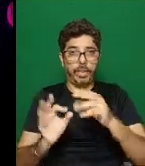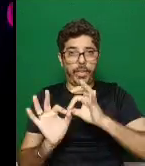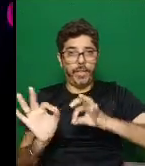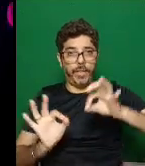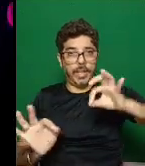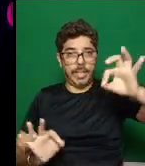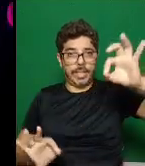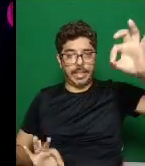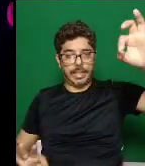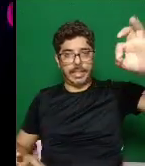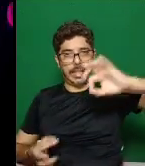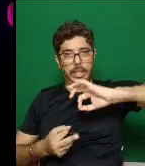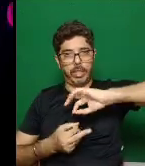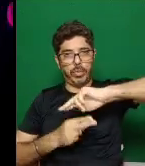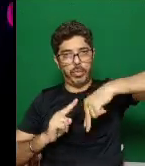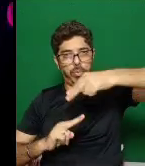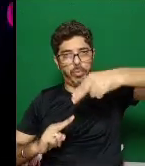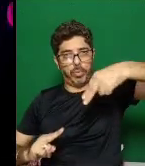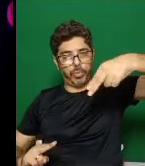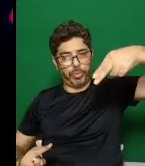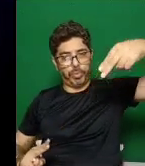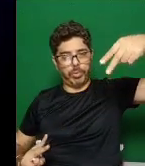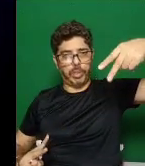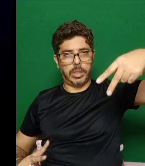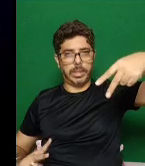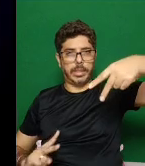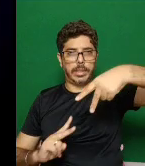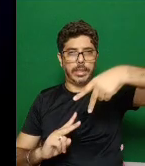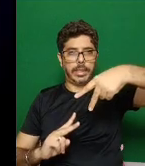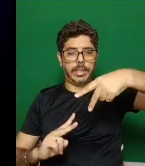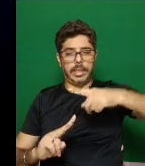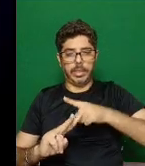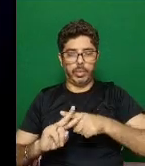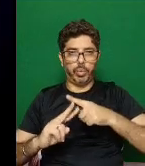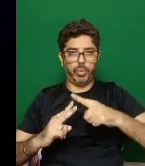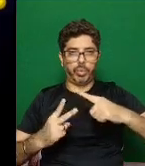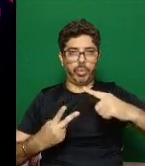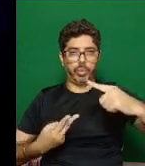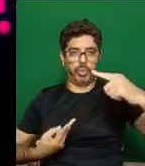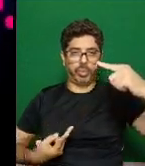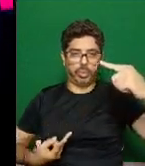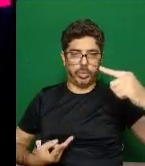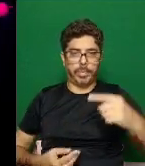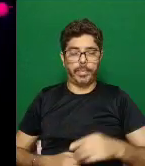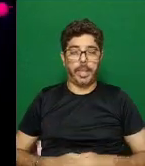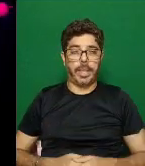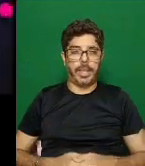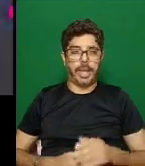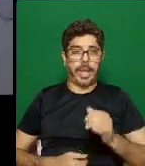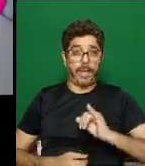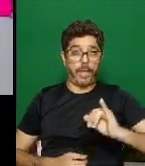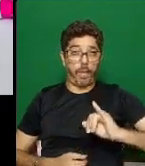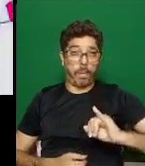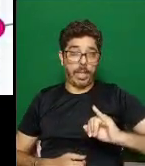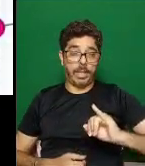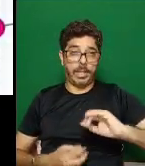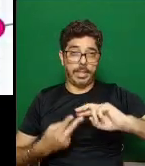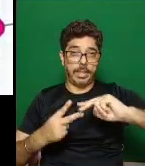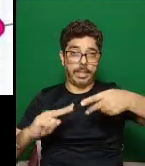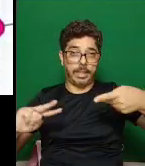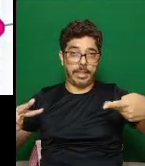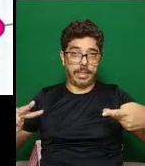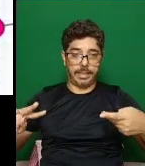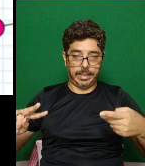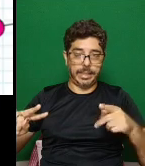DNA enroladas uma sobre a outra na forma de uma dupla hélice. E a informação genética está codificada na ordem específica das